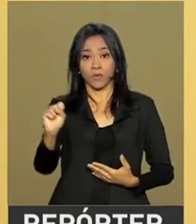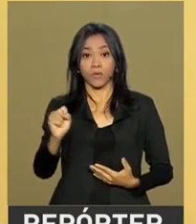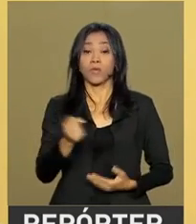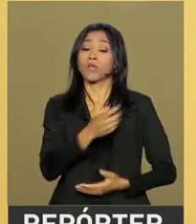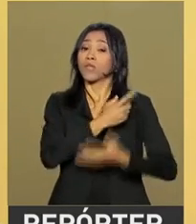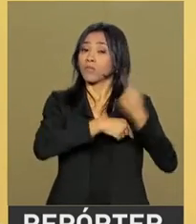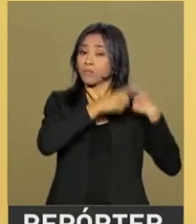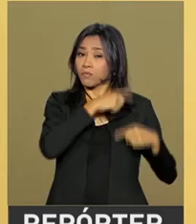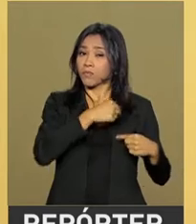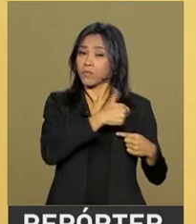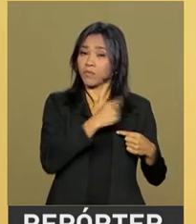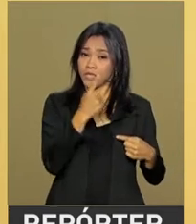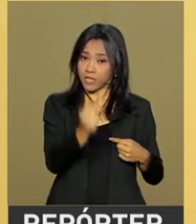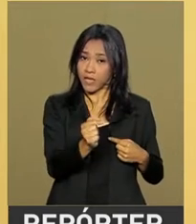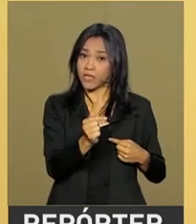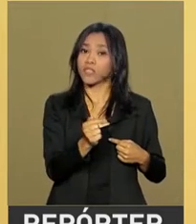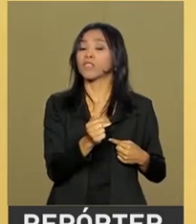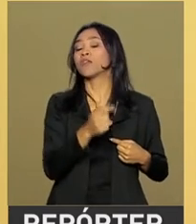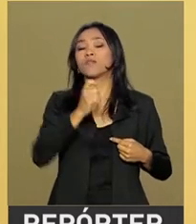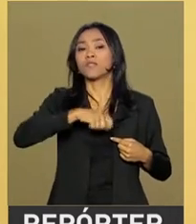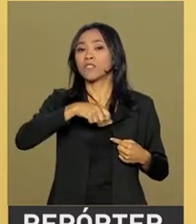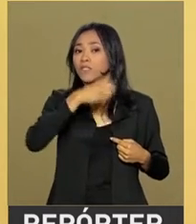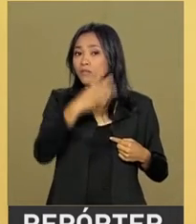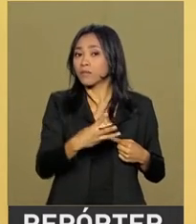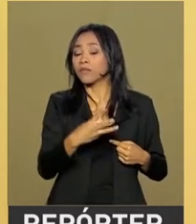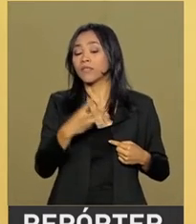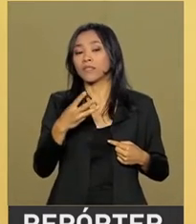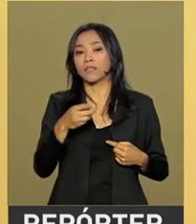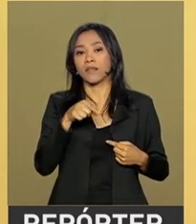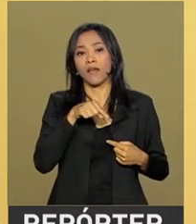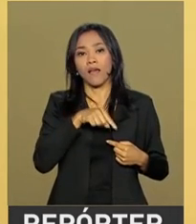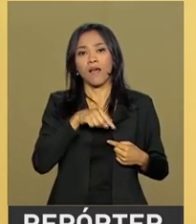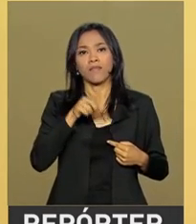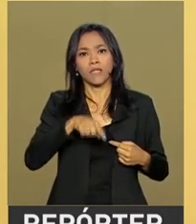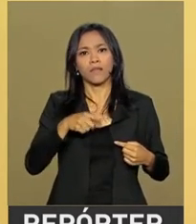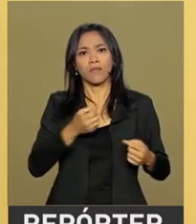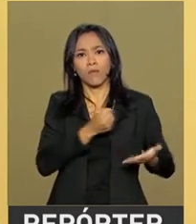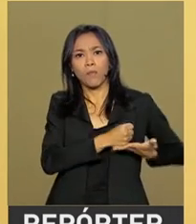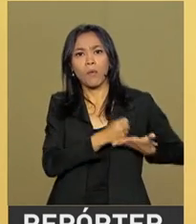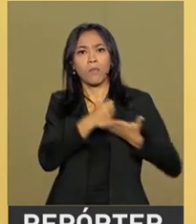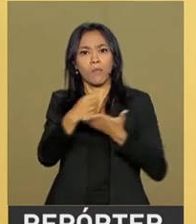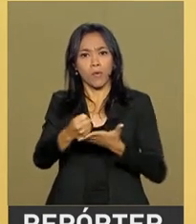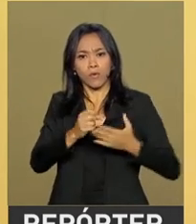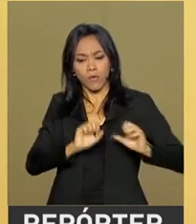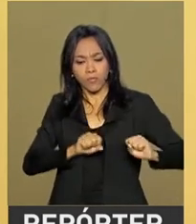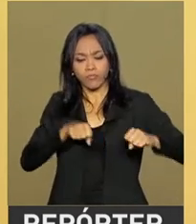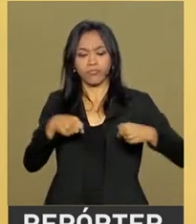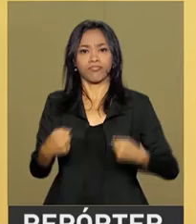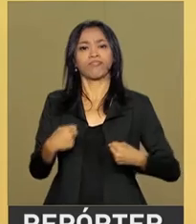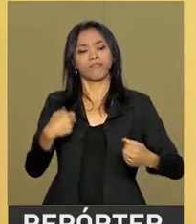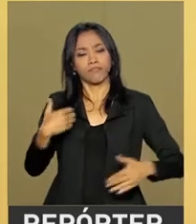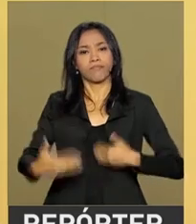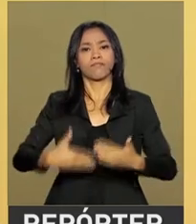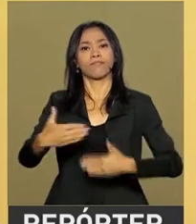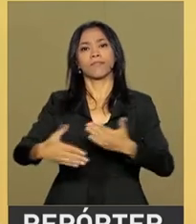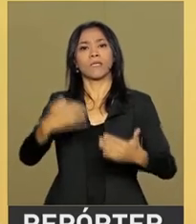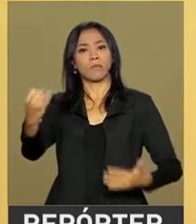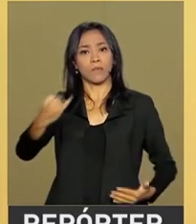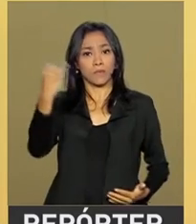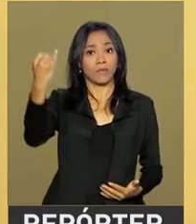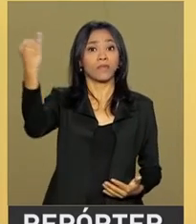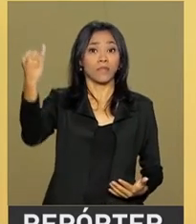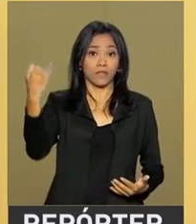pela agricultura, no primeiro trimestre, que deu, de fato, um impulso inicial importantíssimo e